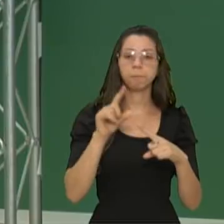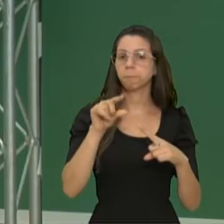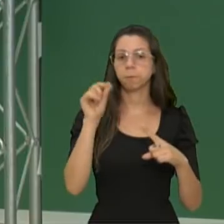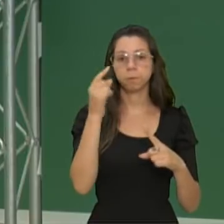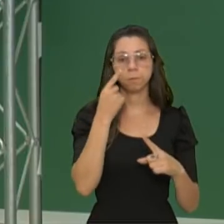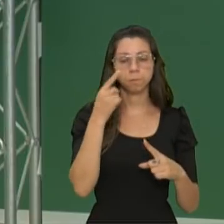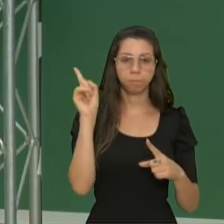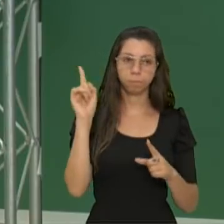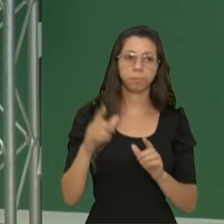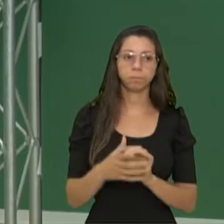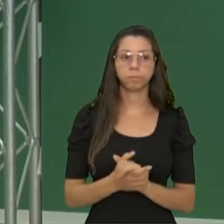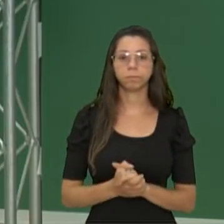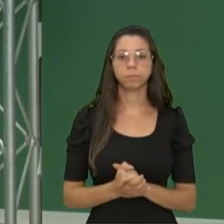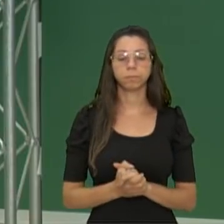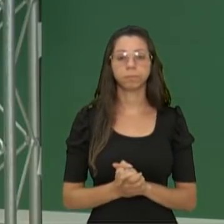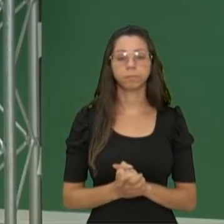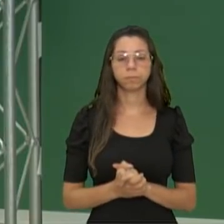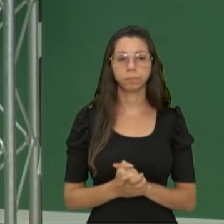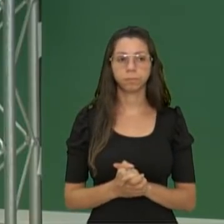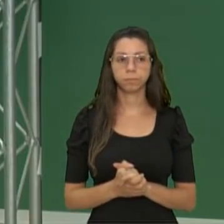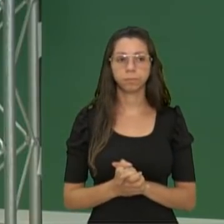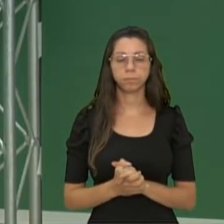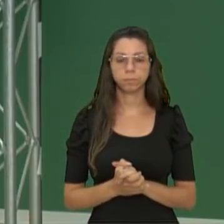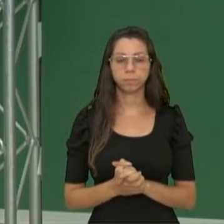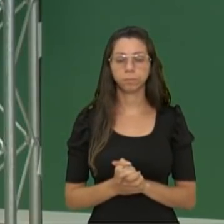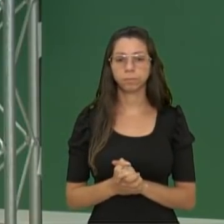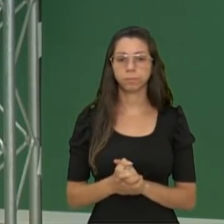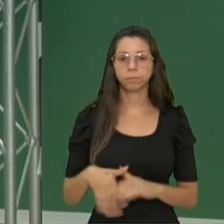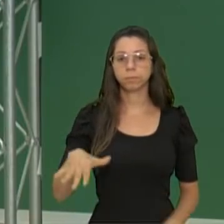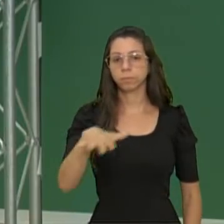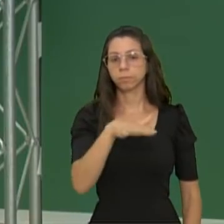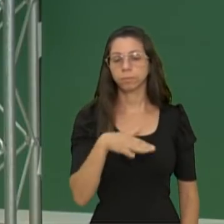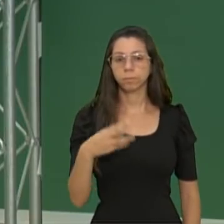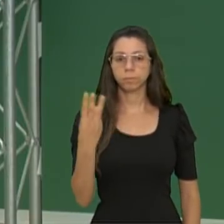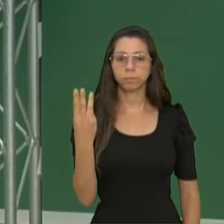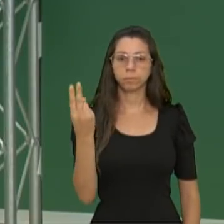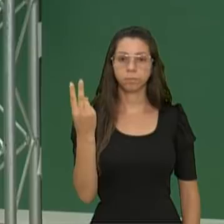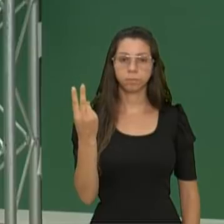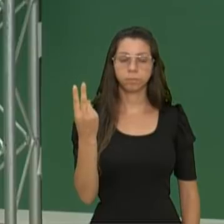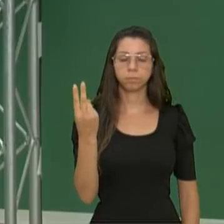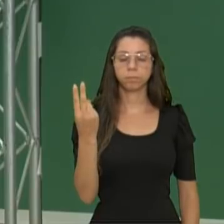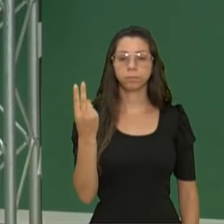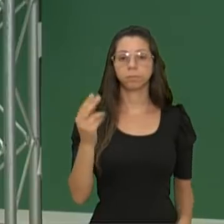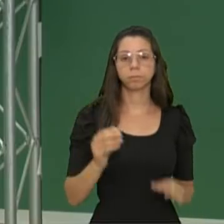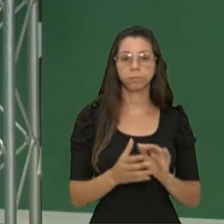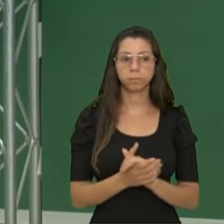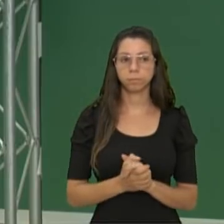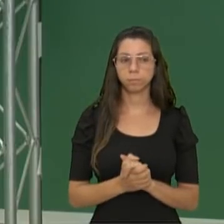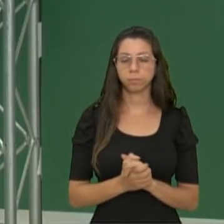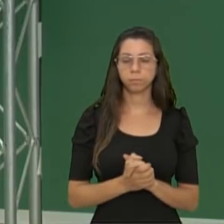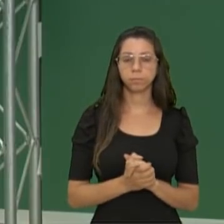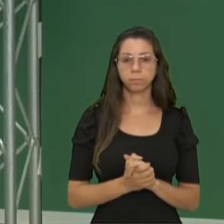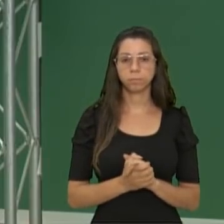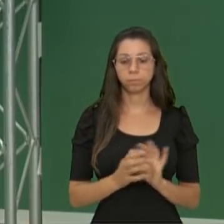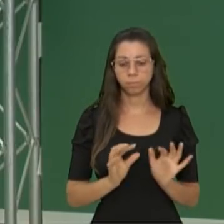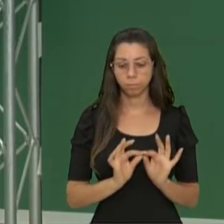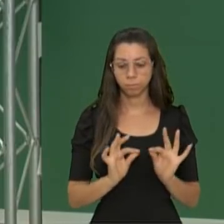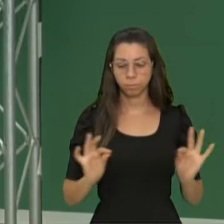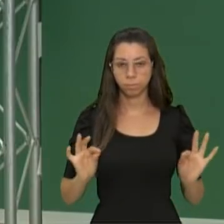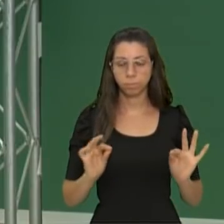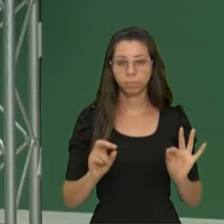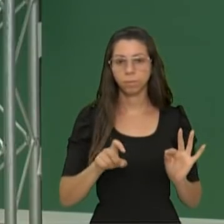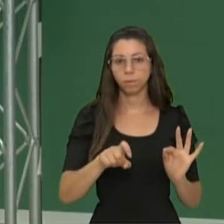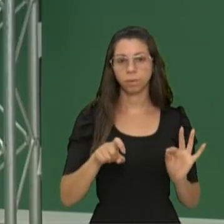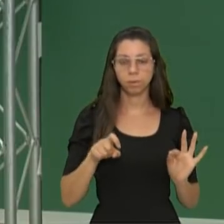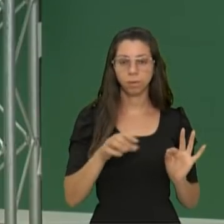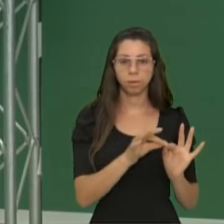nesse caso aí. A minha área 32, a base x e a altura x